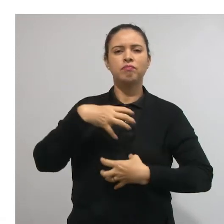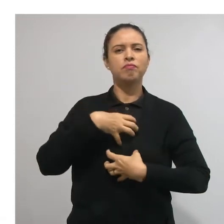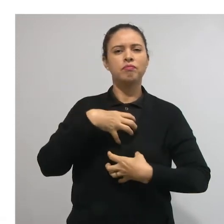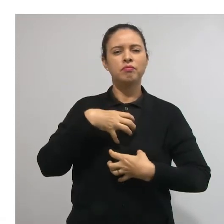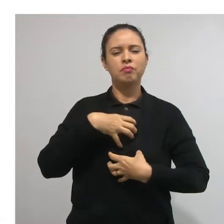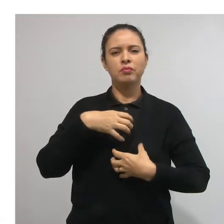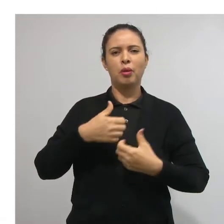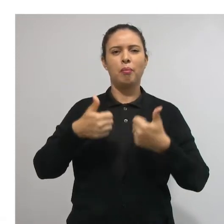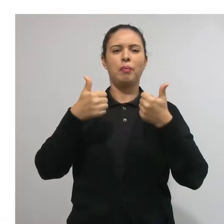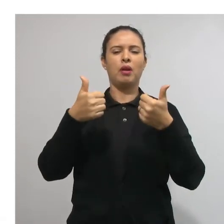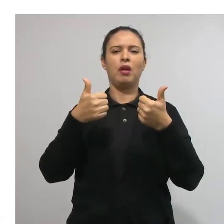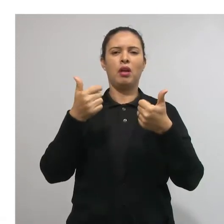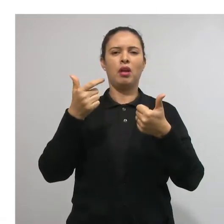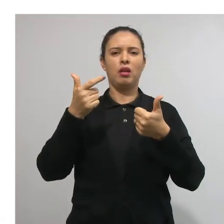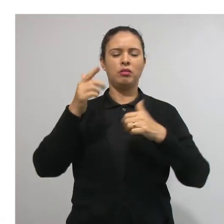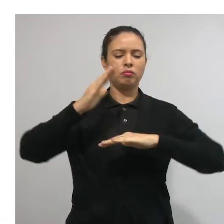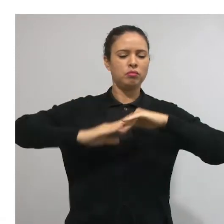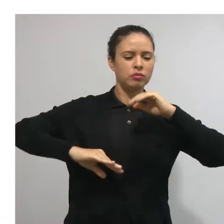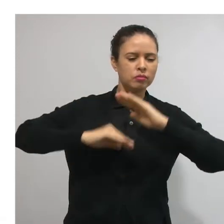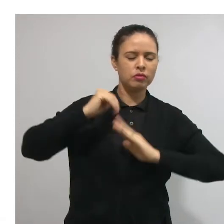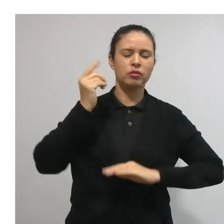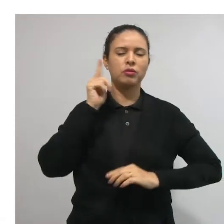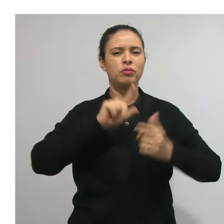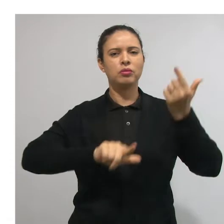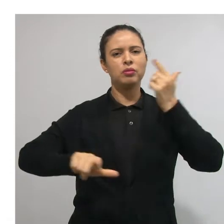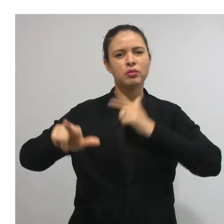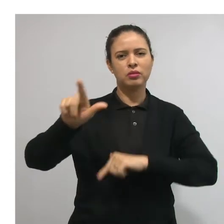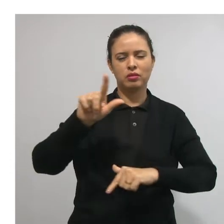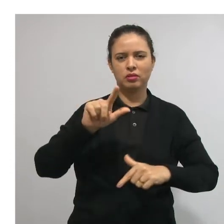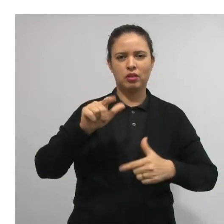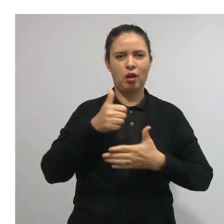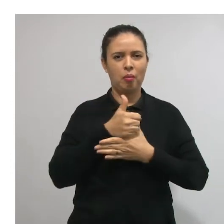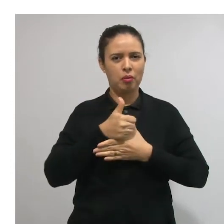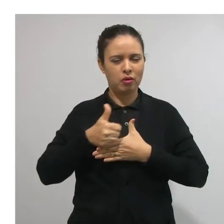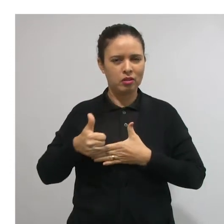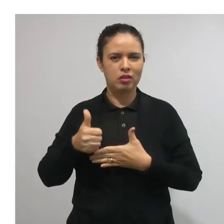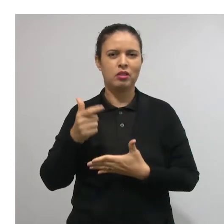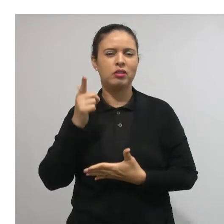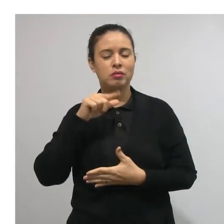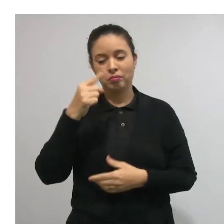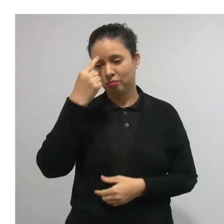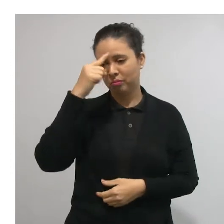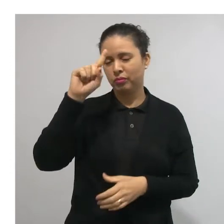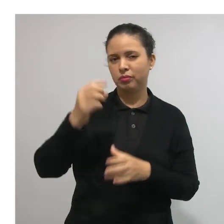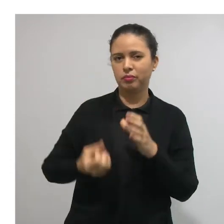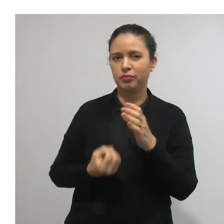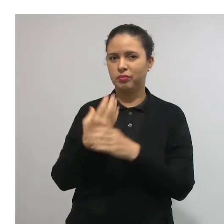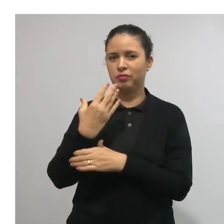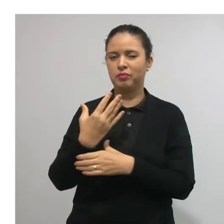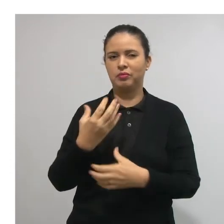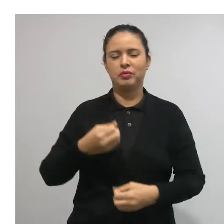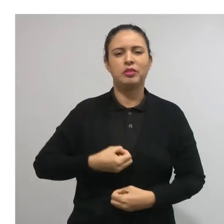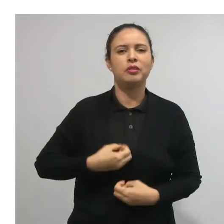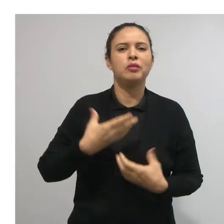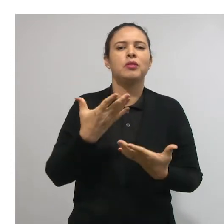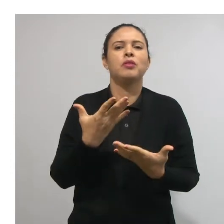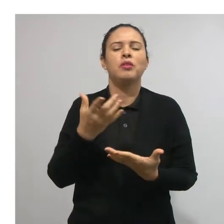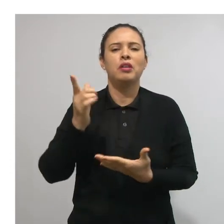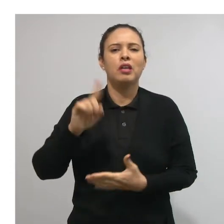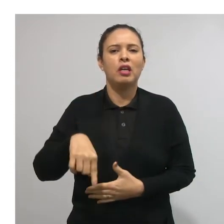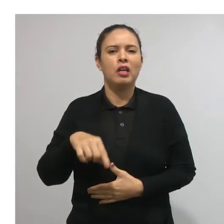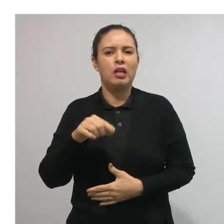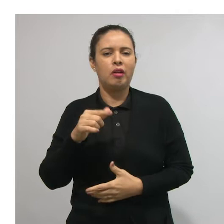realização ou autorrealização, né? A pessoa já tinha aí uma certa moralidade, grande criatividade, era espontâneo, era